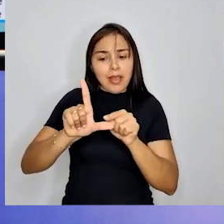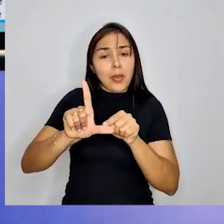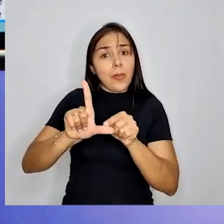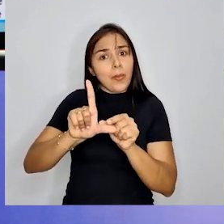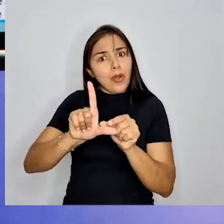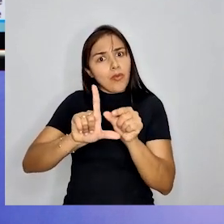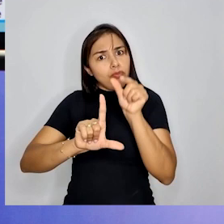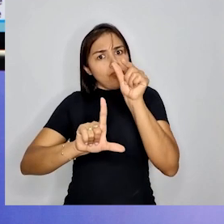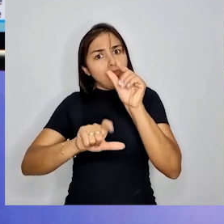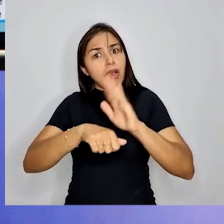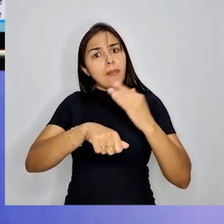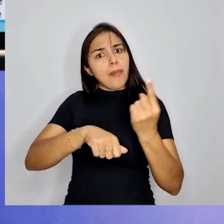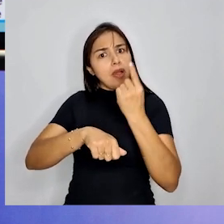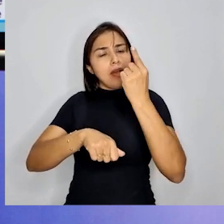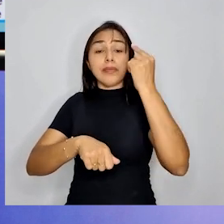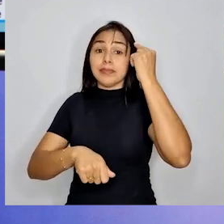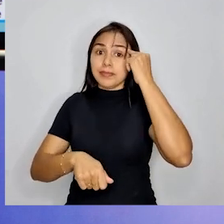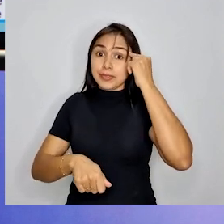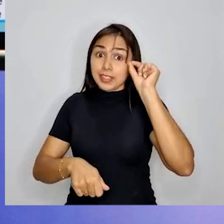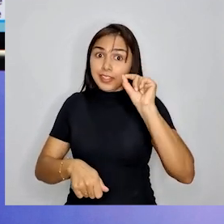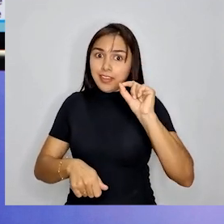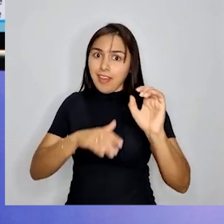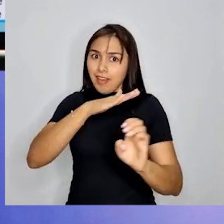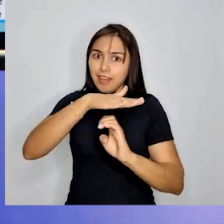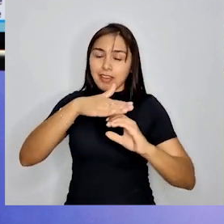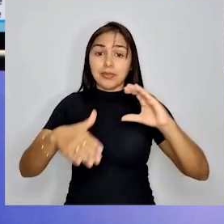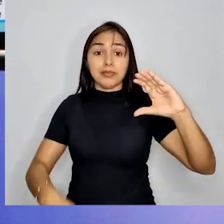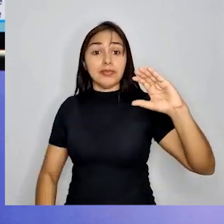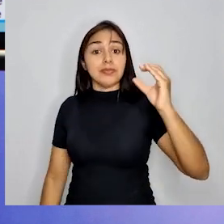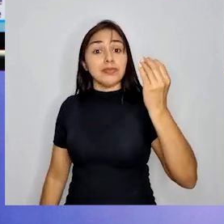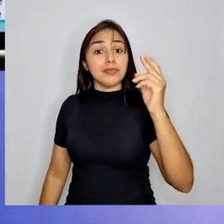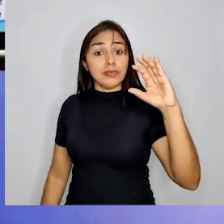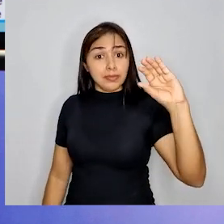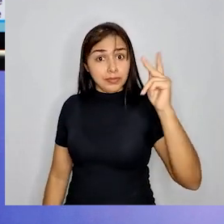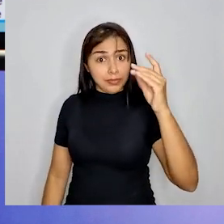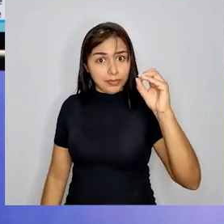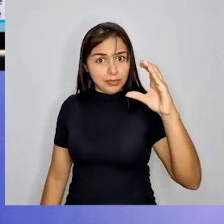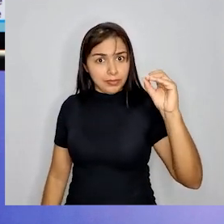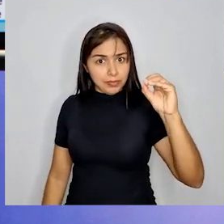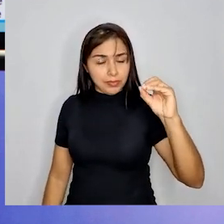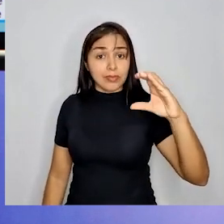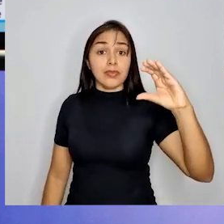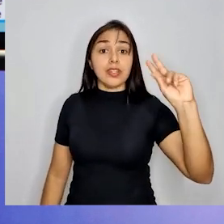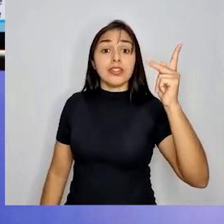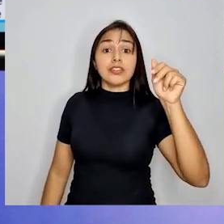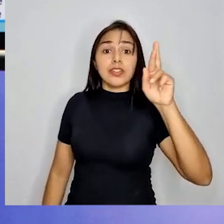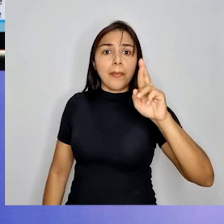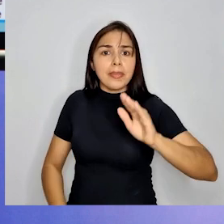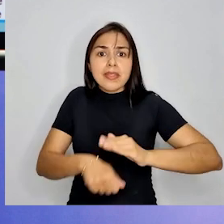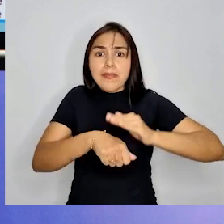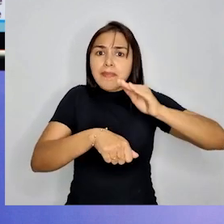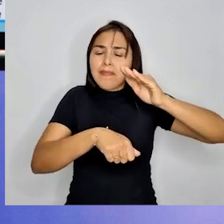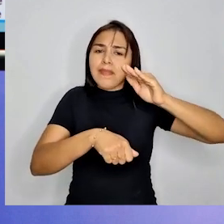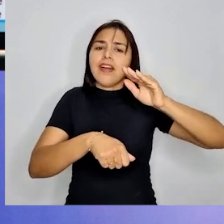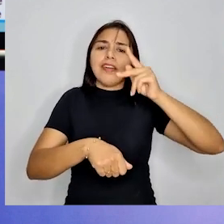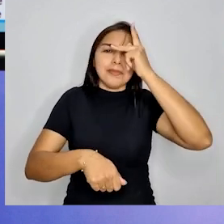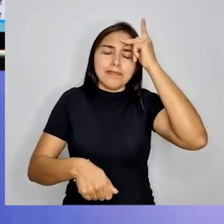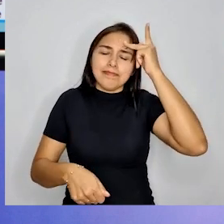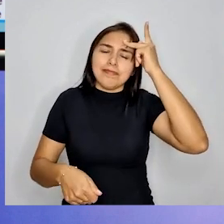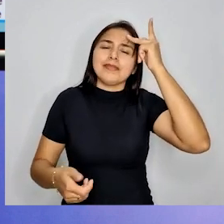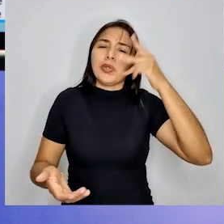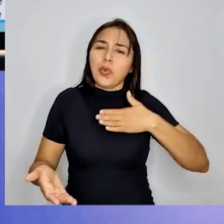choco Charme desse tamanho você pensa o quê ou esse aqui é o chocolate preferido dos consumidores né a marca preferida